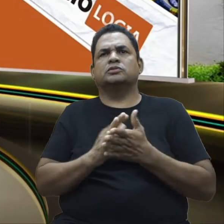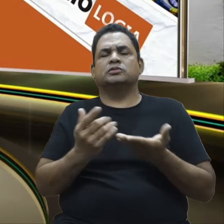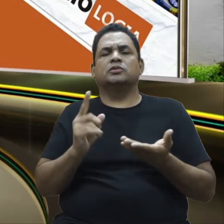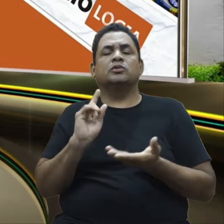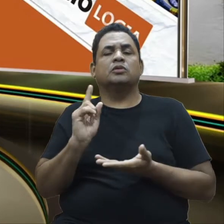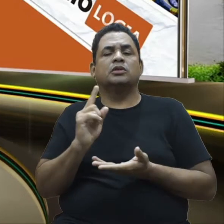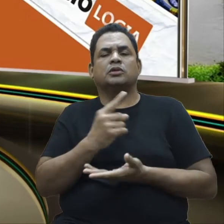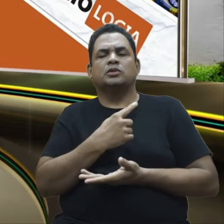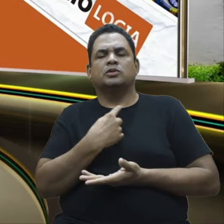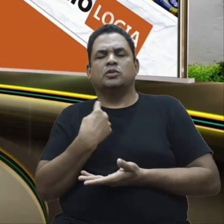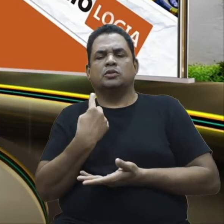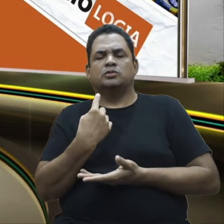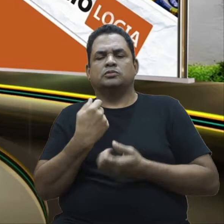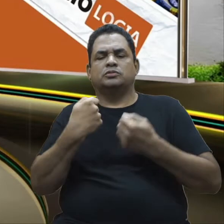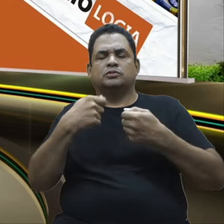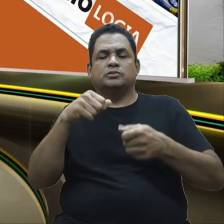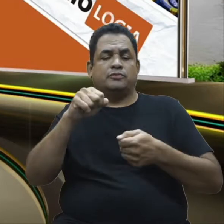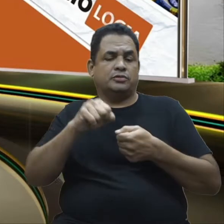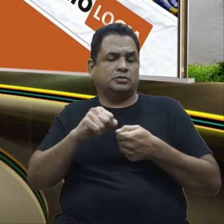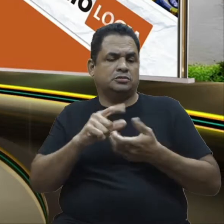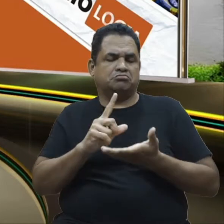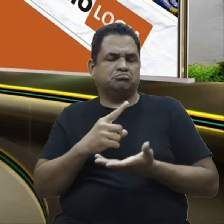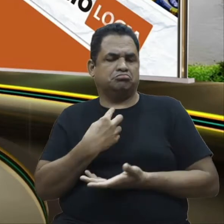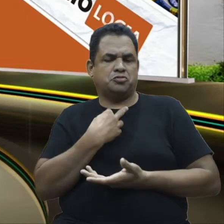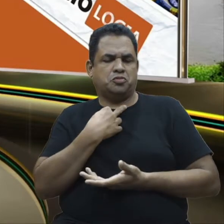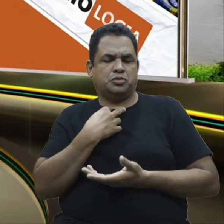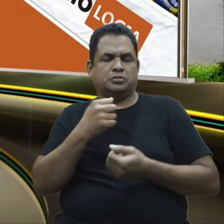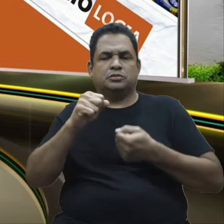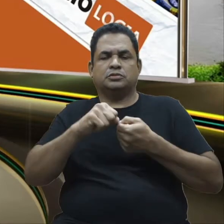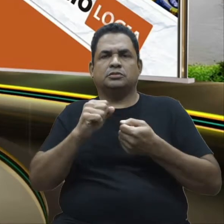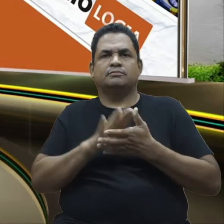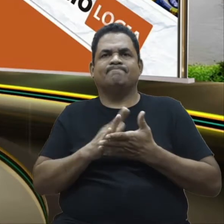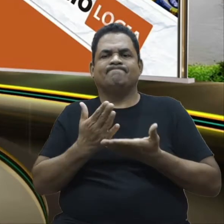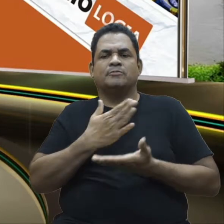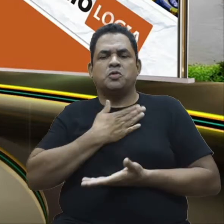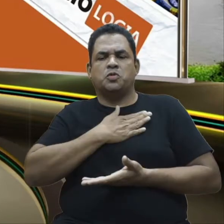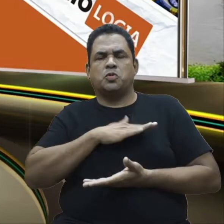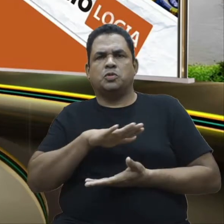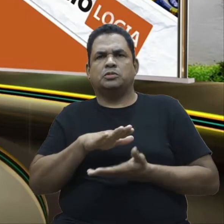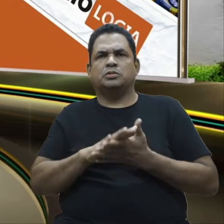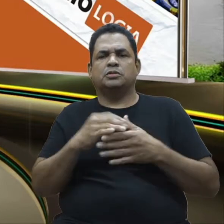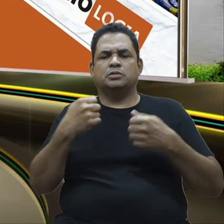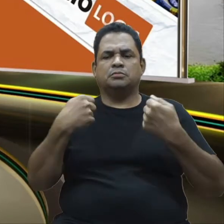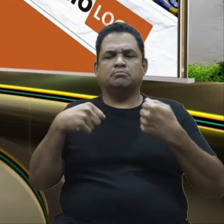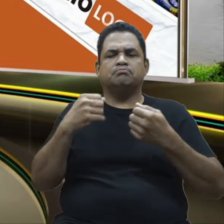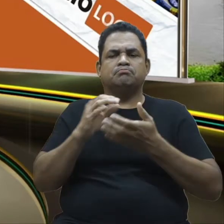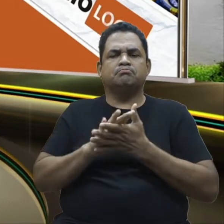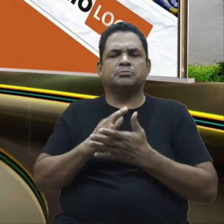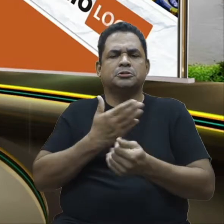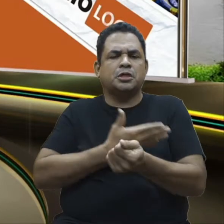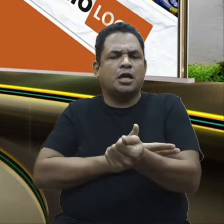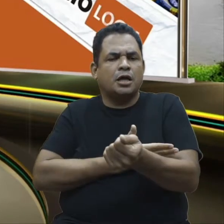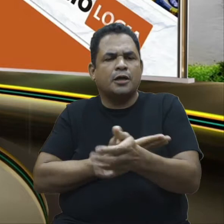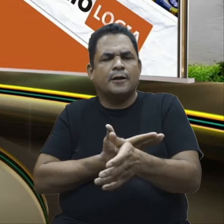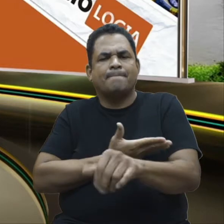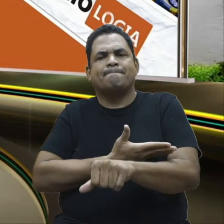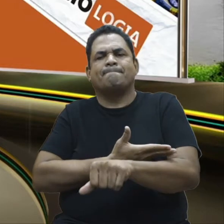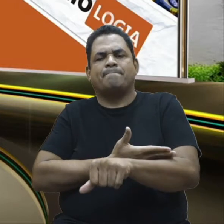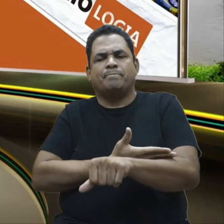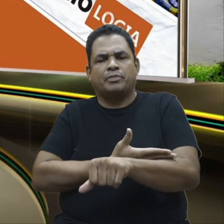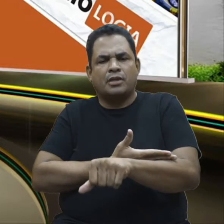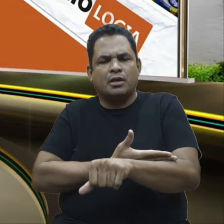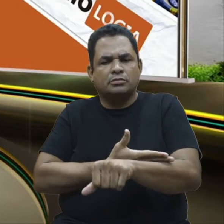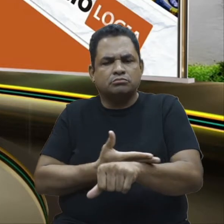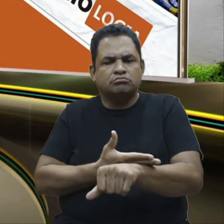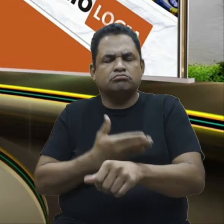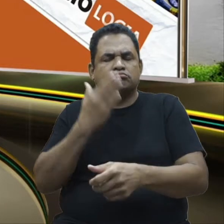fazer. Então, assim, é importante, por mais que a gente não goste, a gente tem que criar o hábito de ler mais, de entender